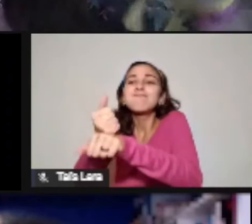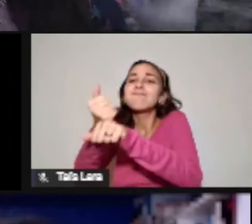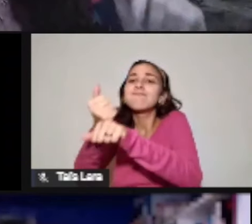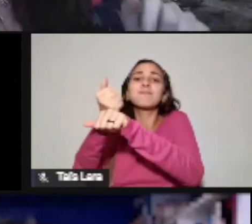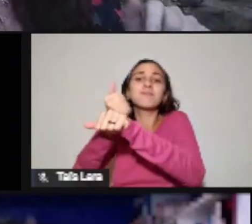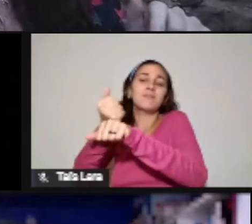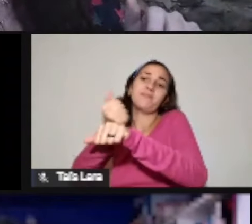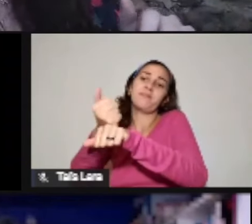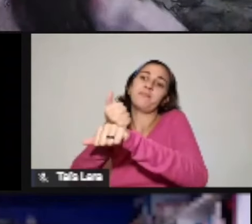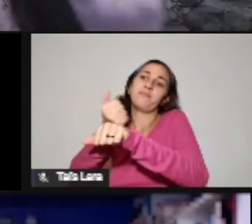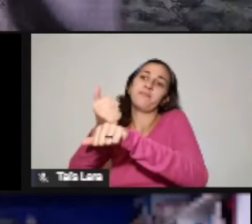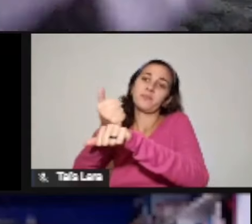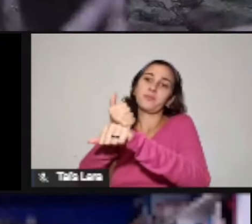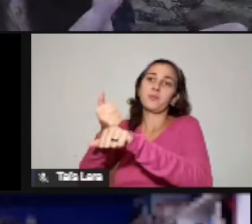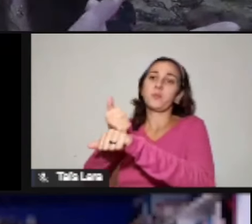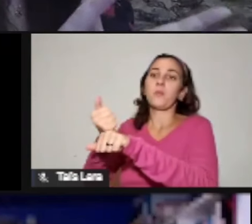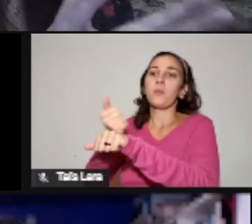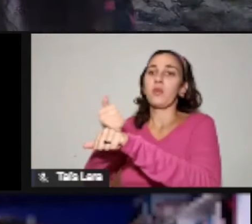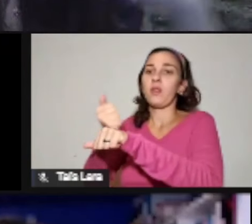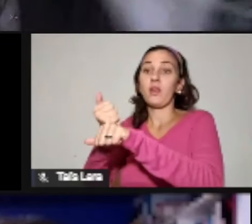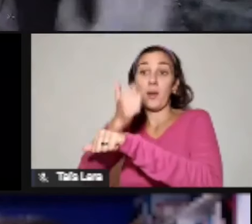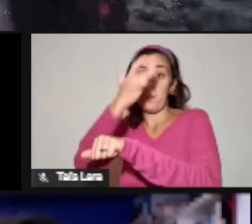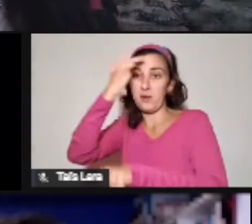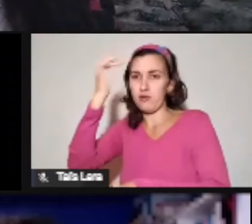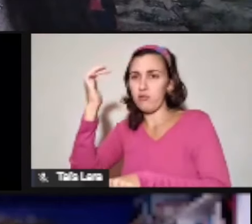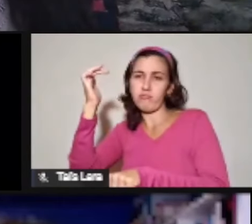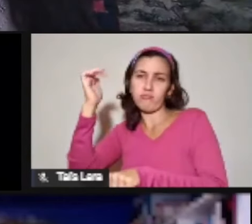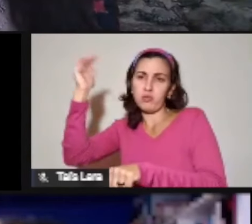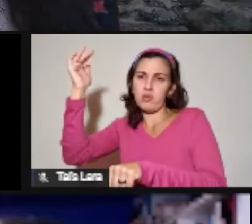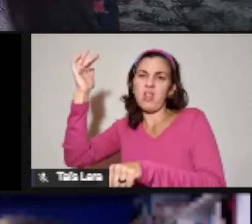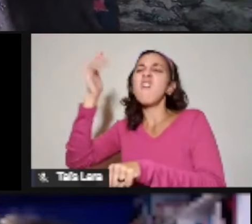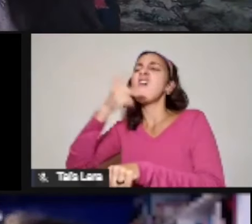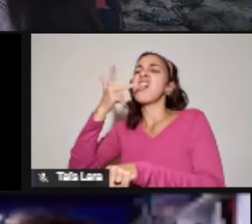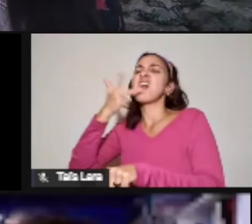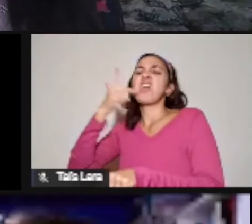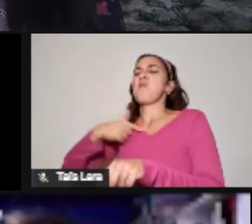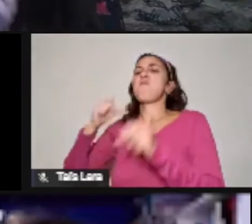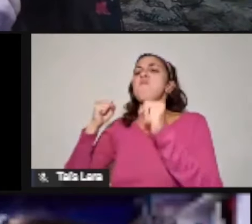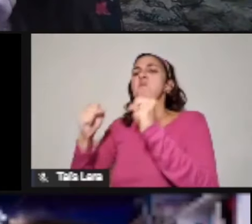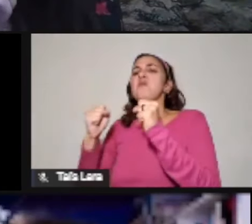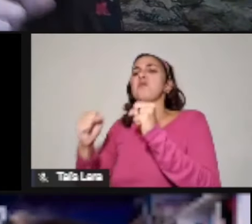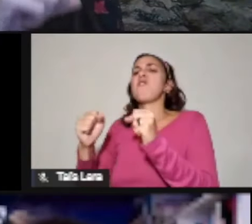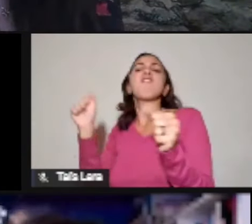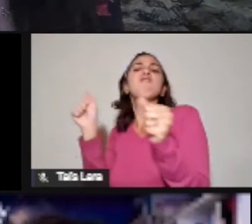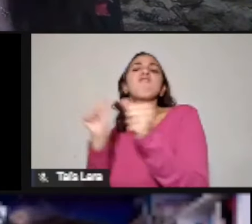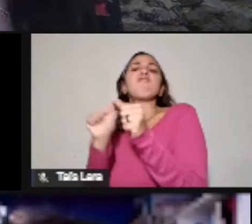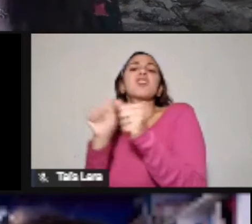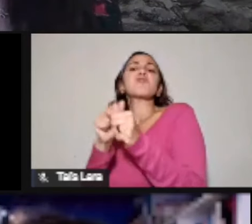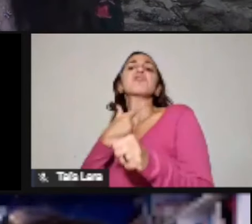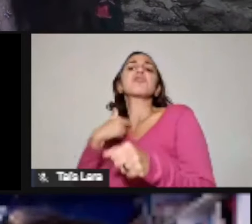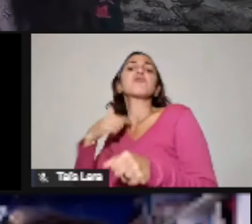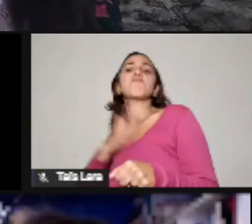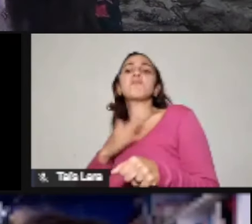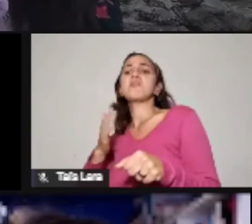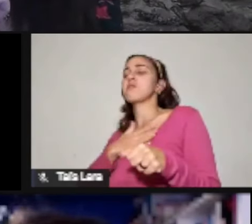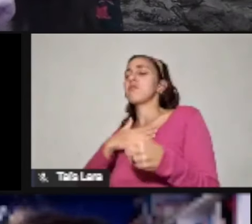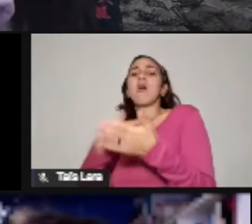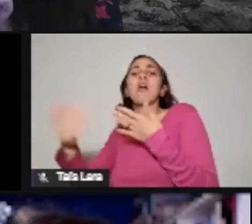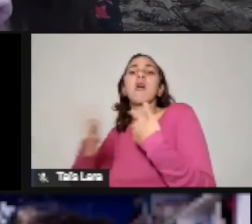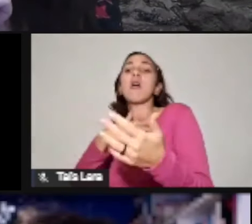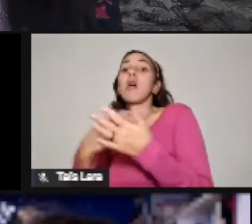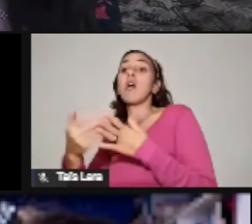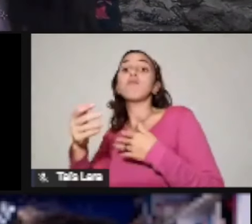supostamente esse adulto acha de educar do jeito que quer. Tá? Então, a primeira coisa que vem, a gente está falando desse assunto, gente,